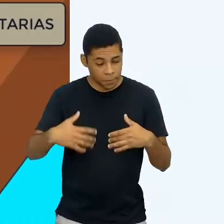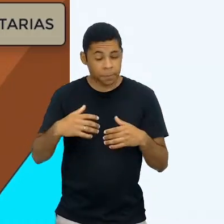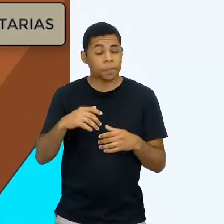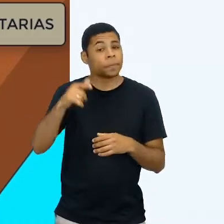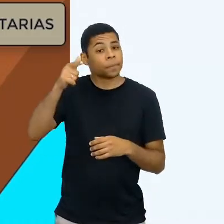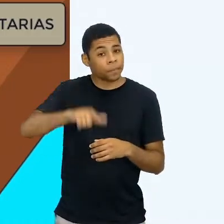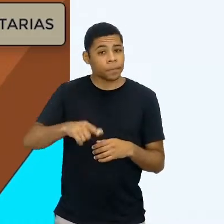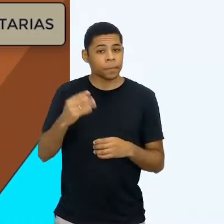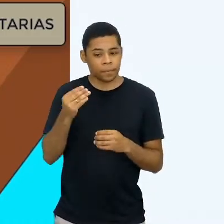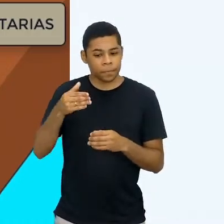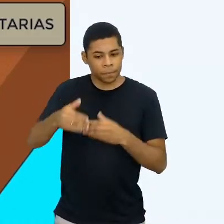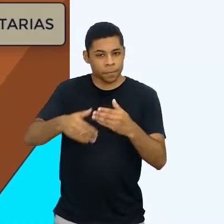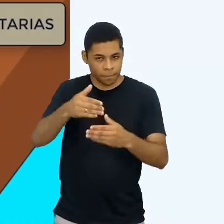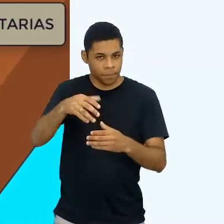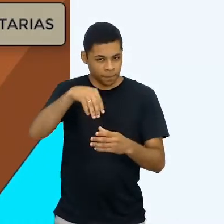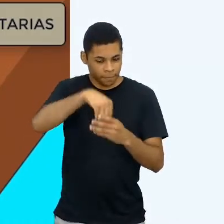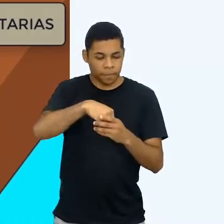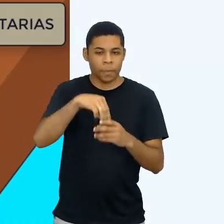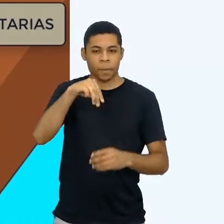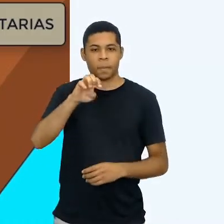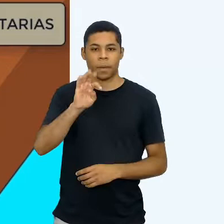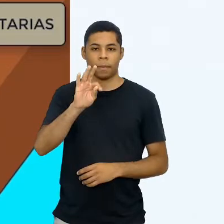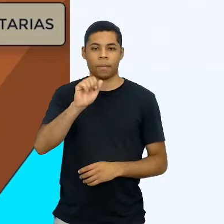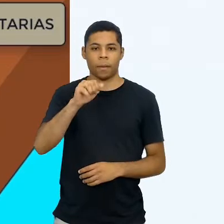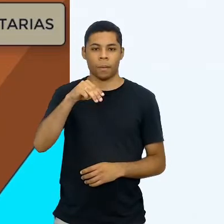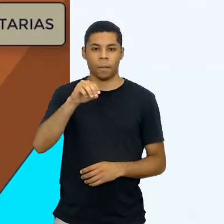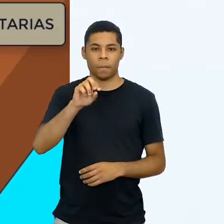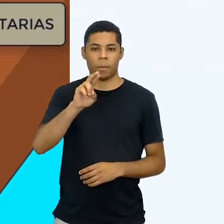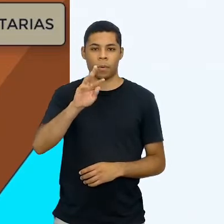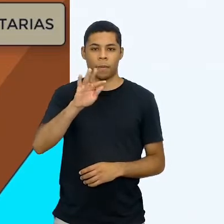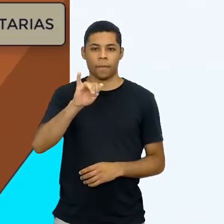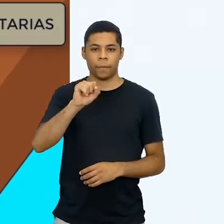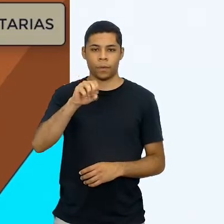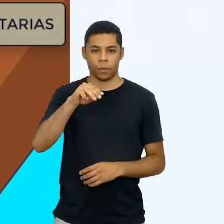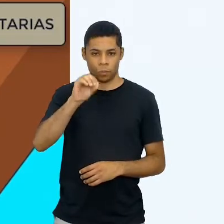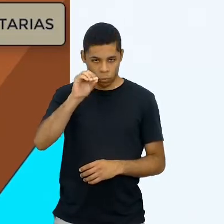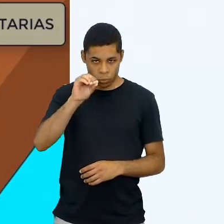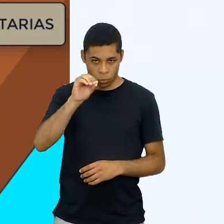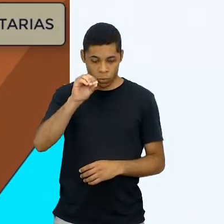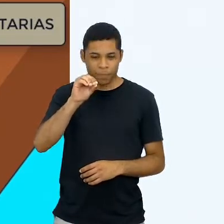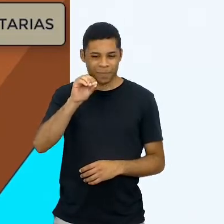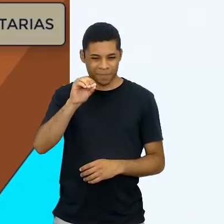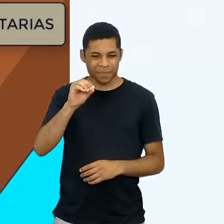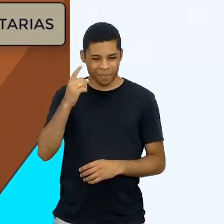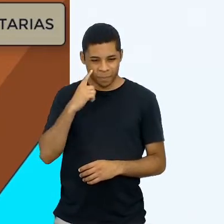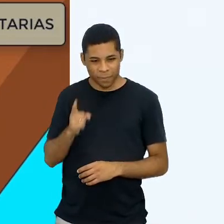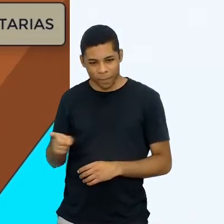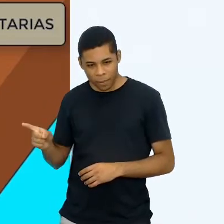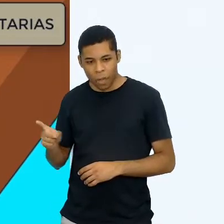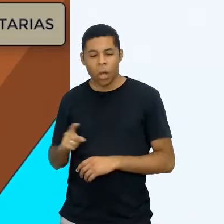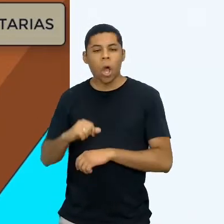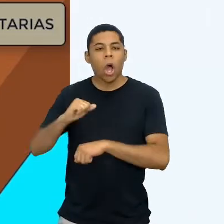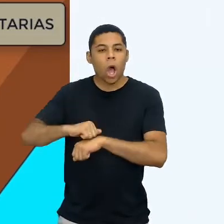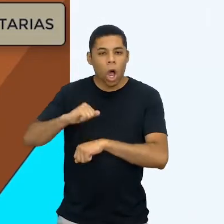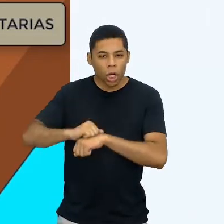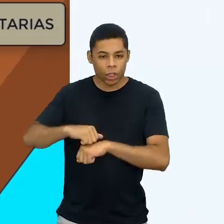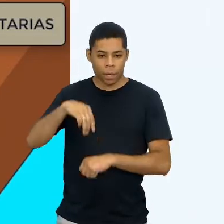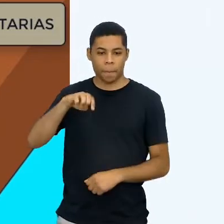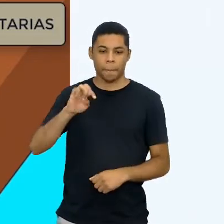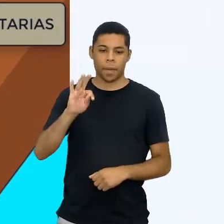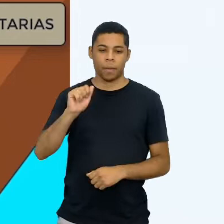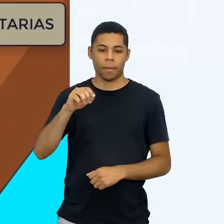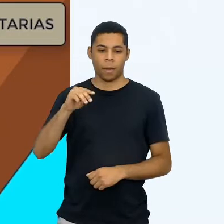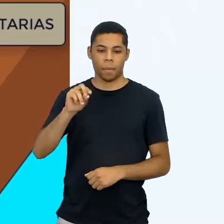Terra, né, com metamorfismo, que aí começa aí as rochas metamórficas, e aí se transforma nela, faz o processo